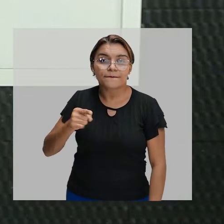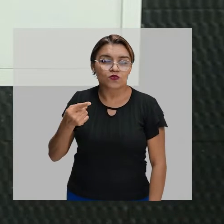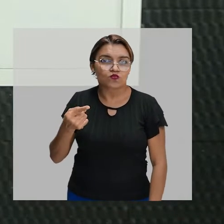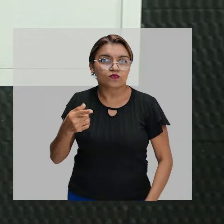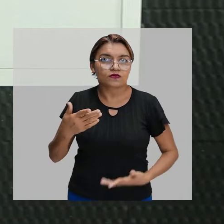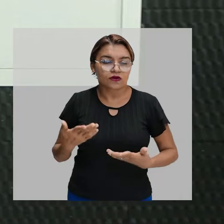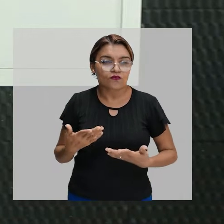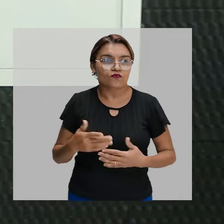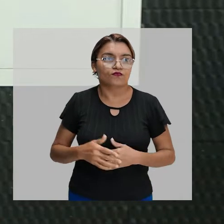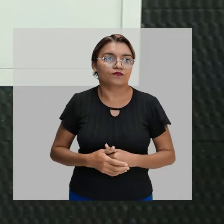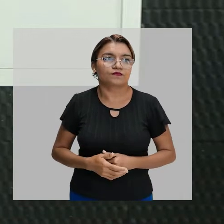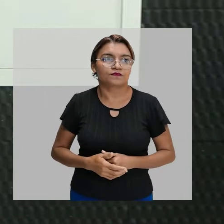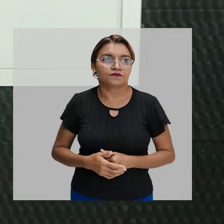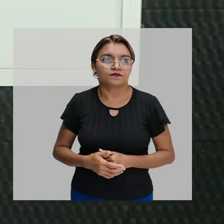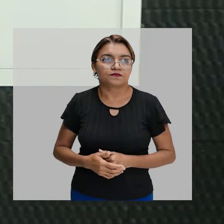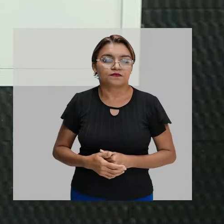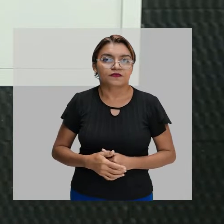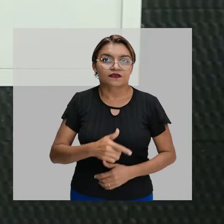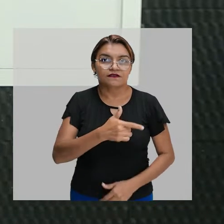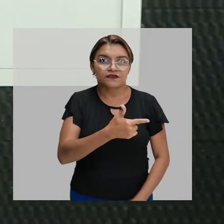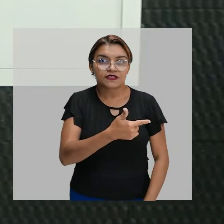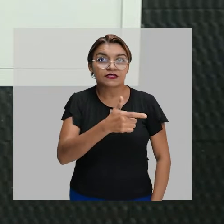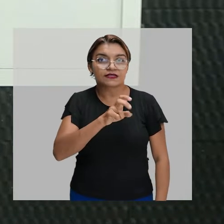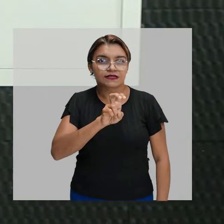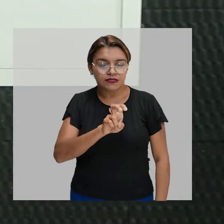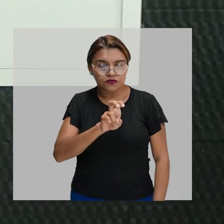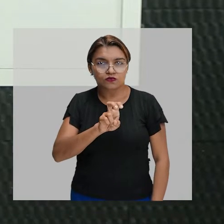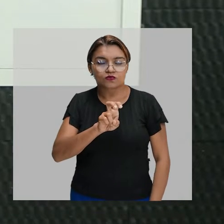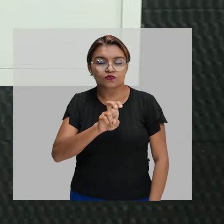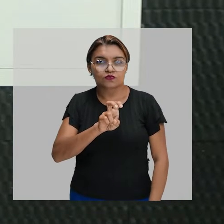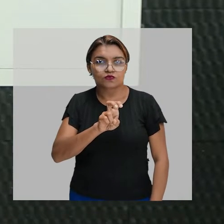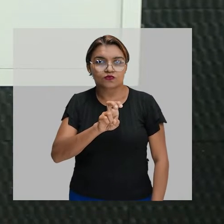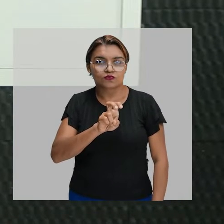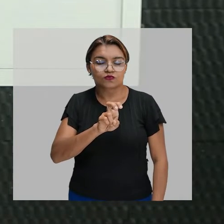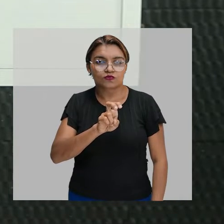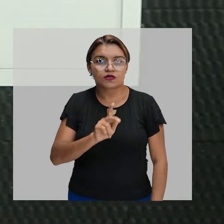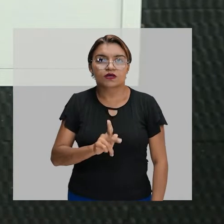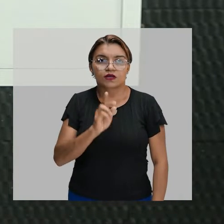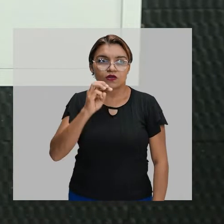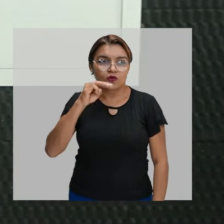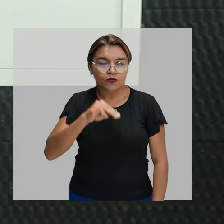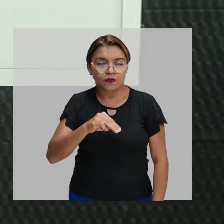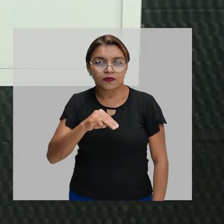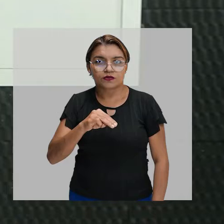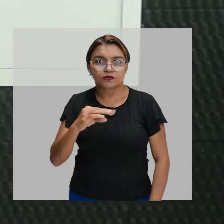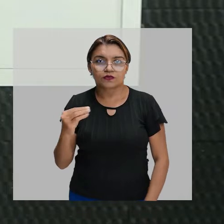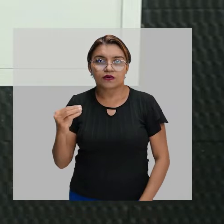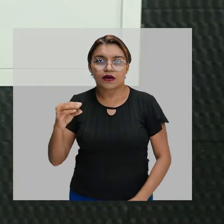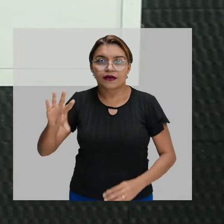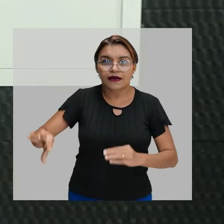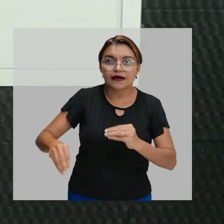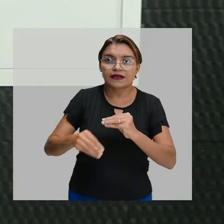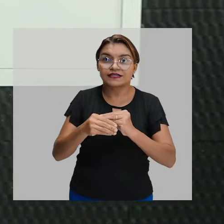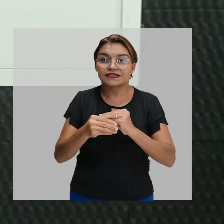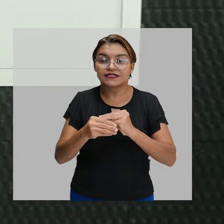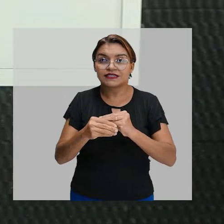Km vai ser a mesma coisa boto 25 e acrescente as 500 e